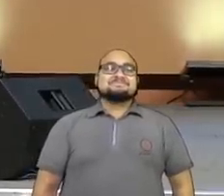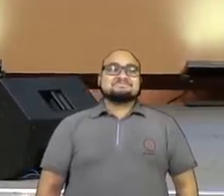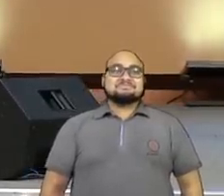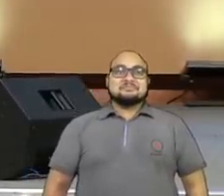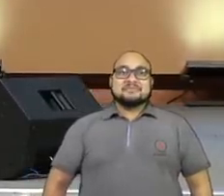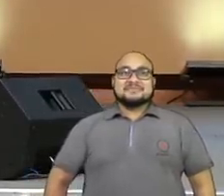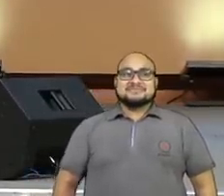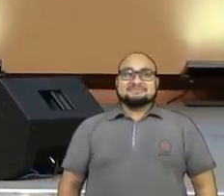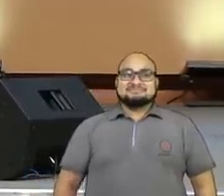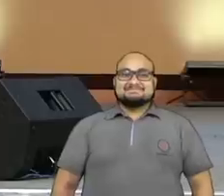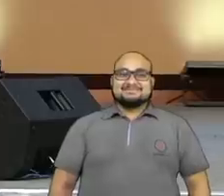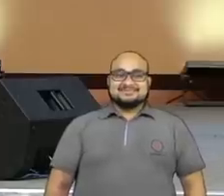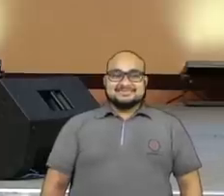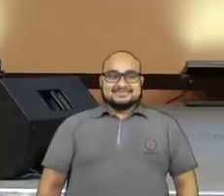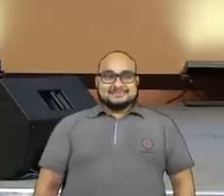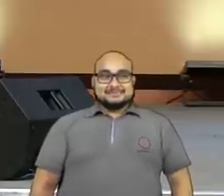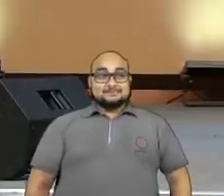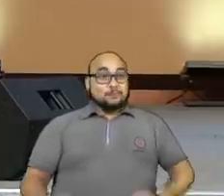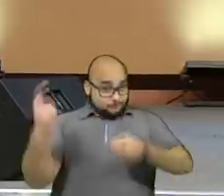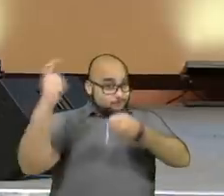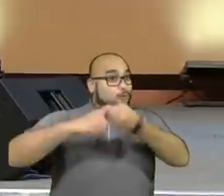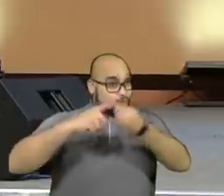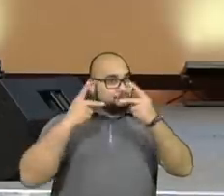Deixa eu voltar para a mensagem, senão eu vou perder a mensagem aqui.